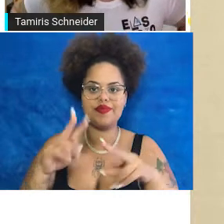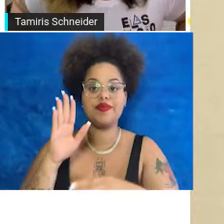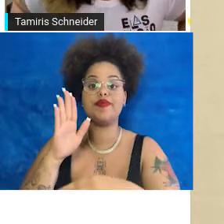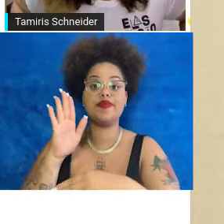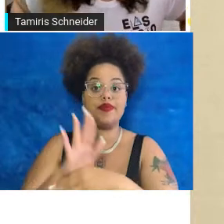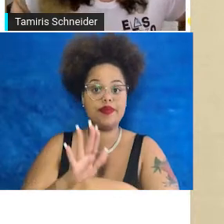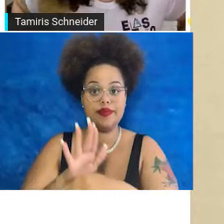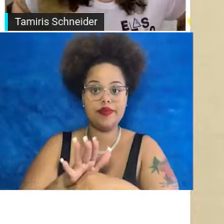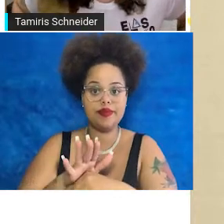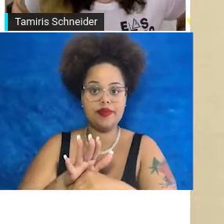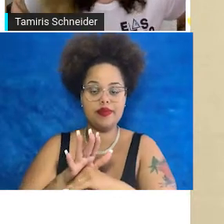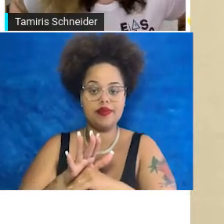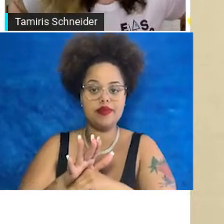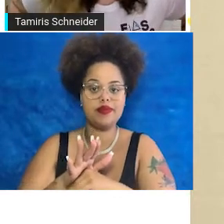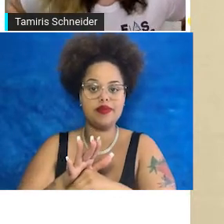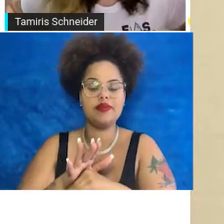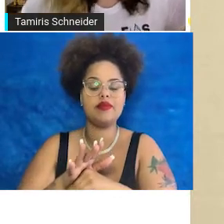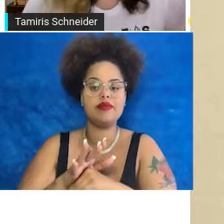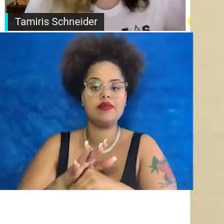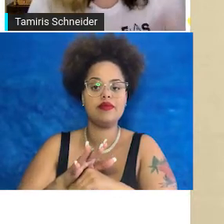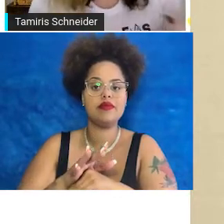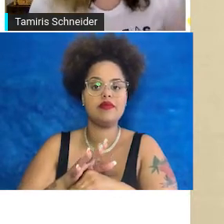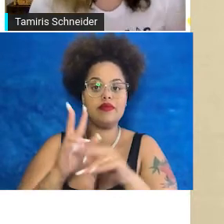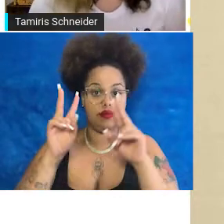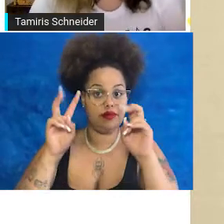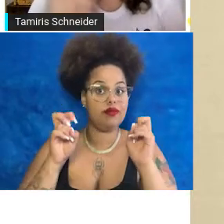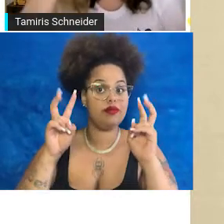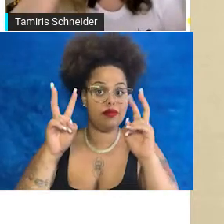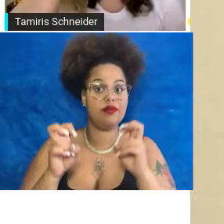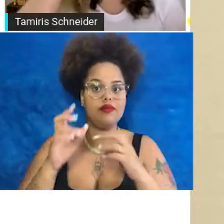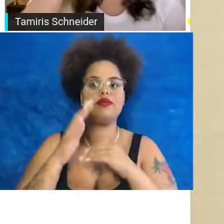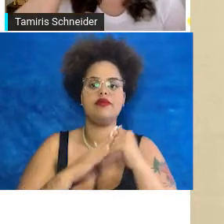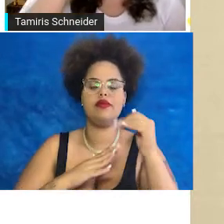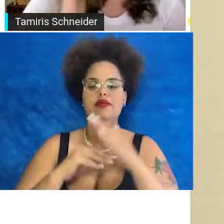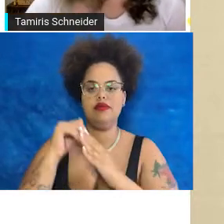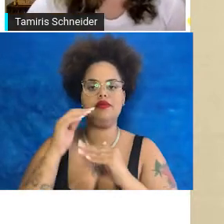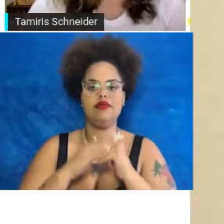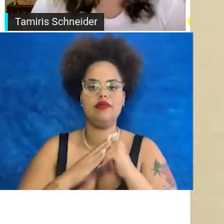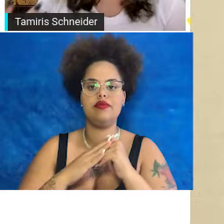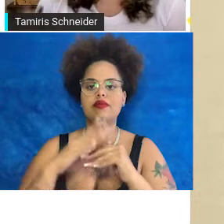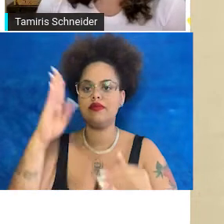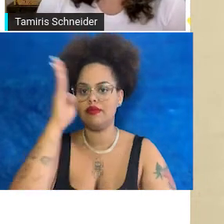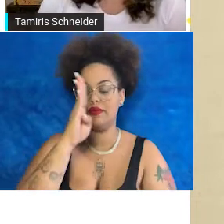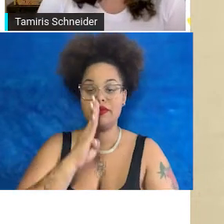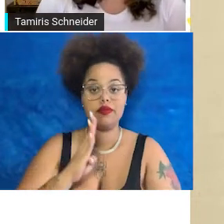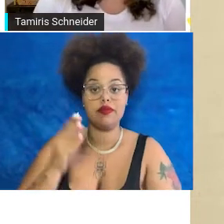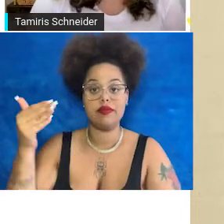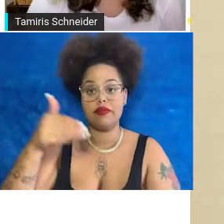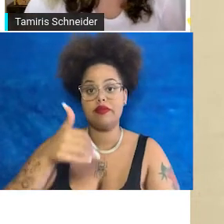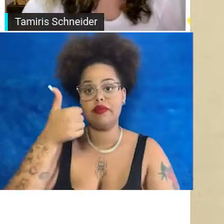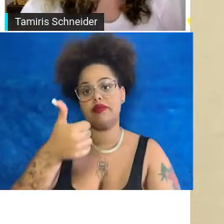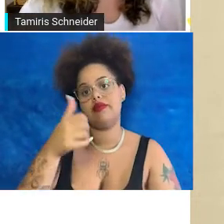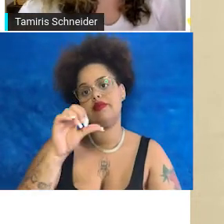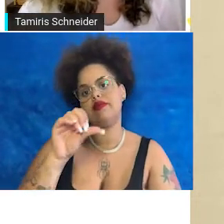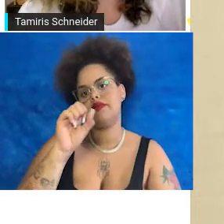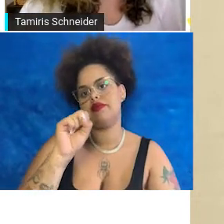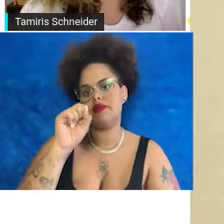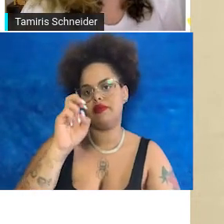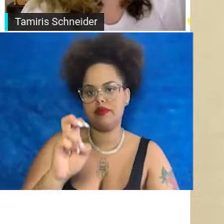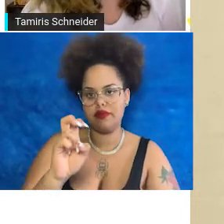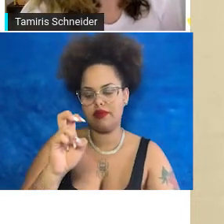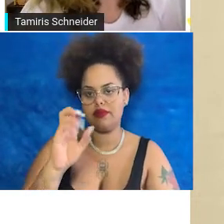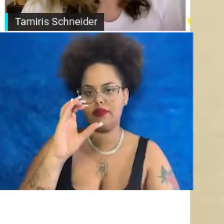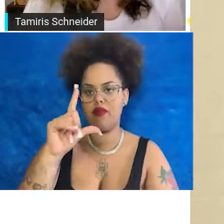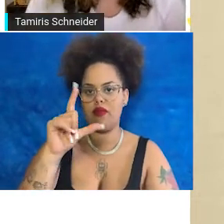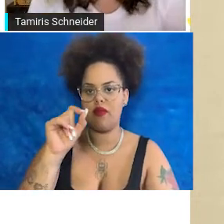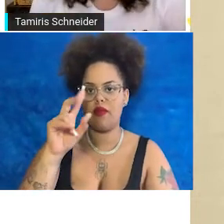esse termo a esse profissional, né? No Brasil, veio em 1985, com o